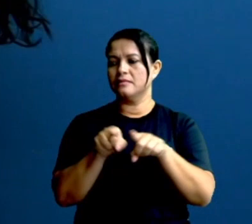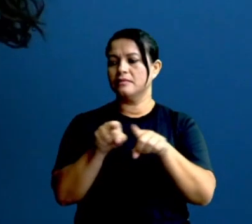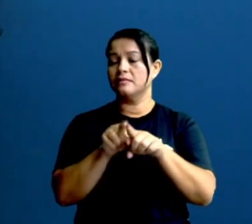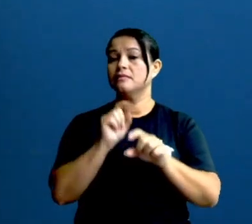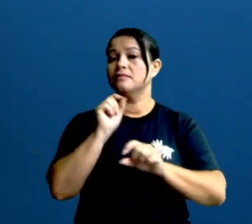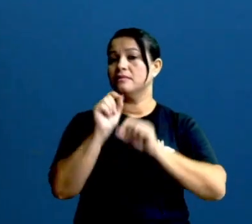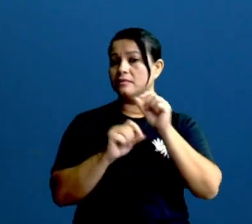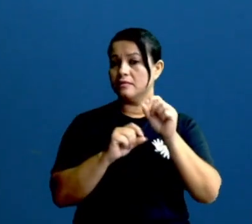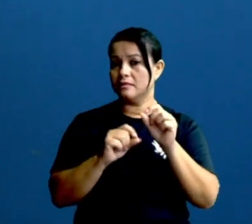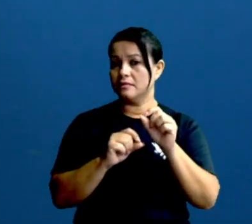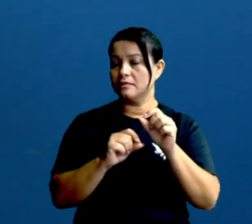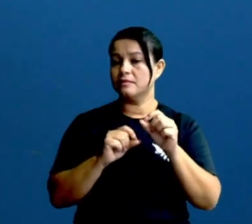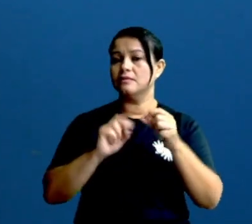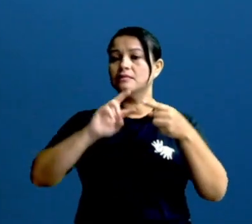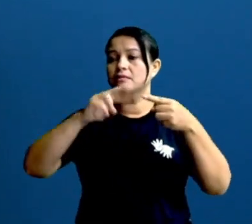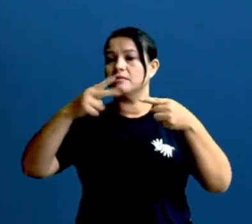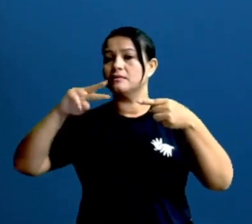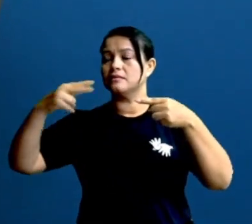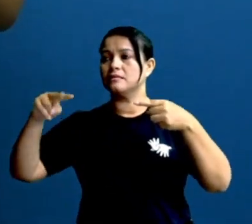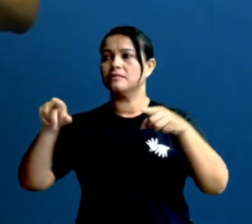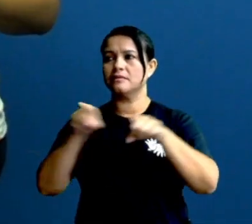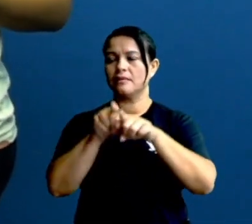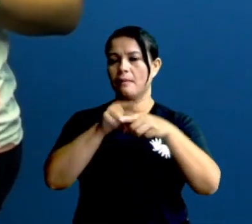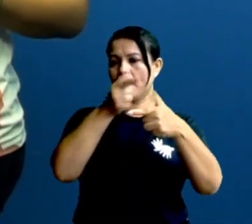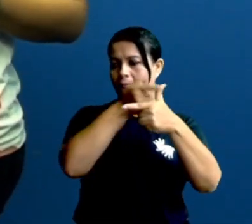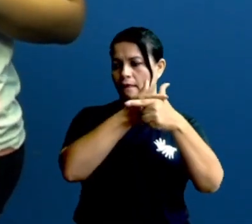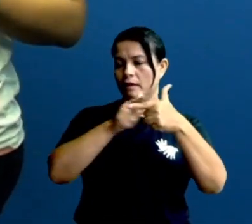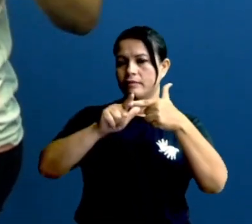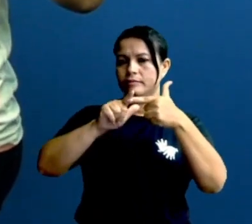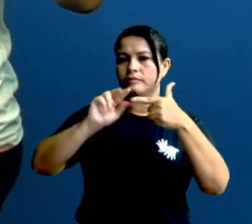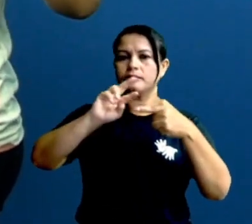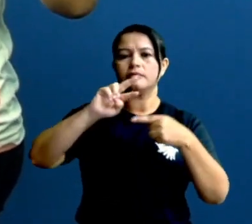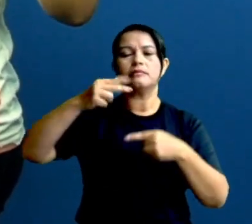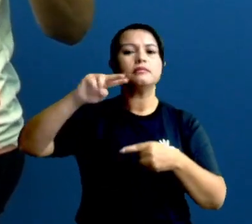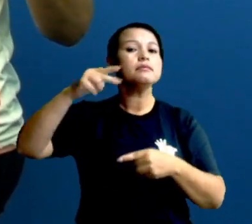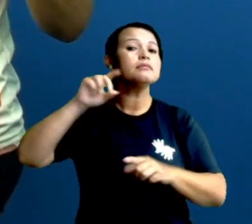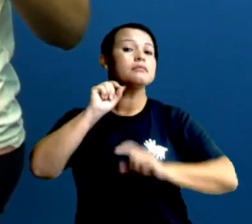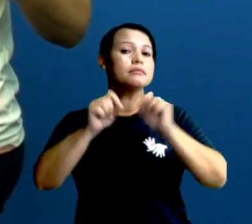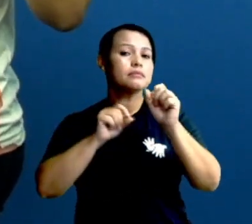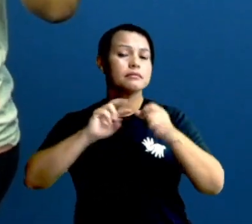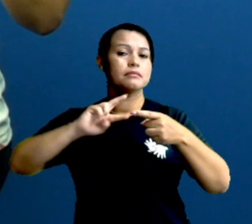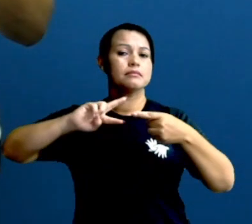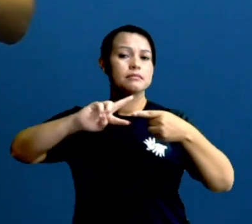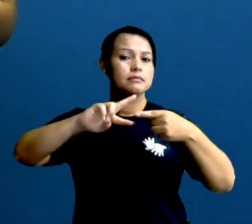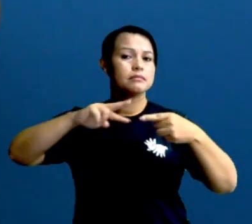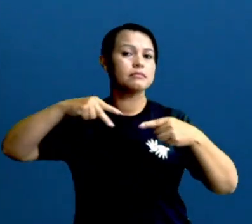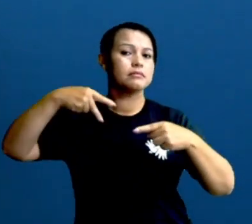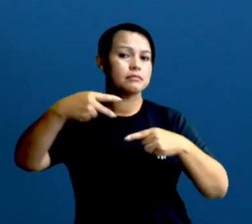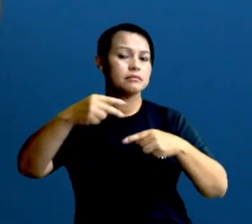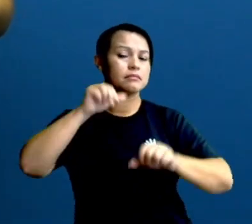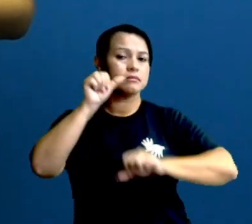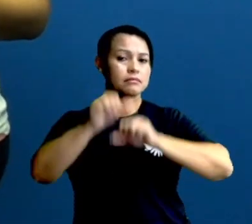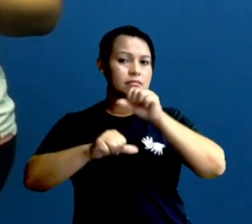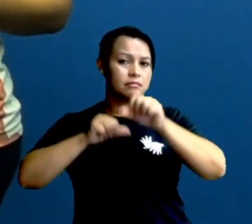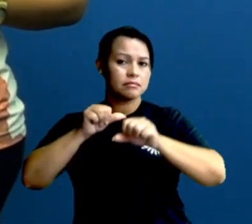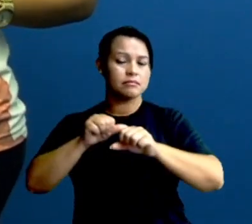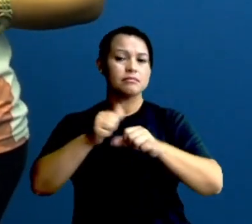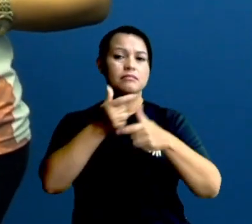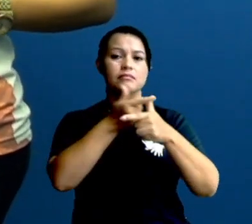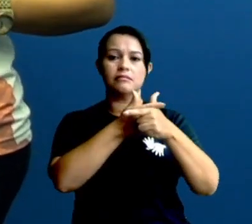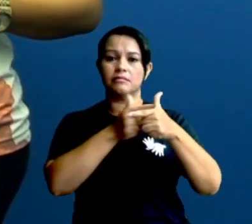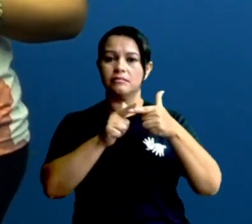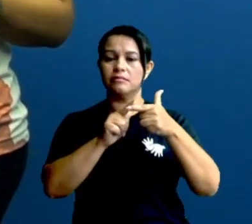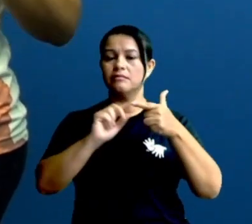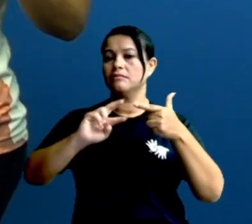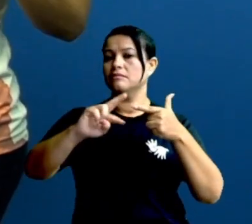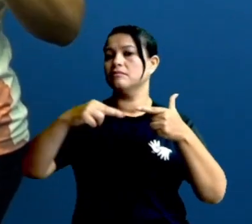isso? E numa divisão de potência, vamos fazer o quê? Nós vamos fazer o inverso. Na divisão de potência,